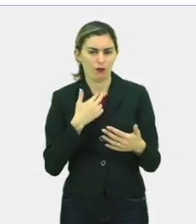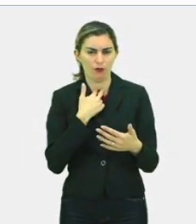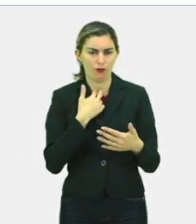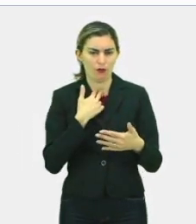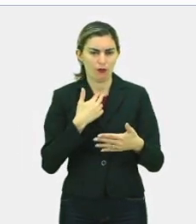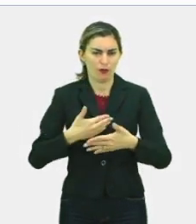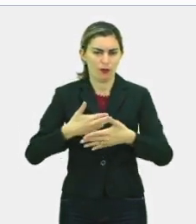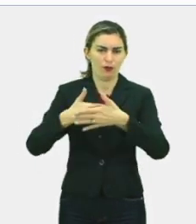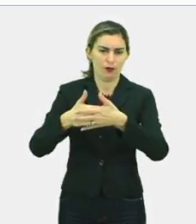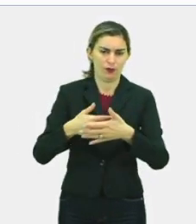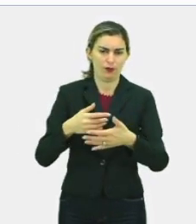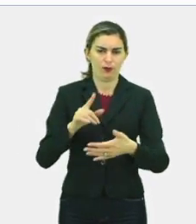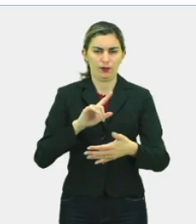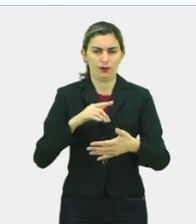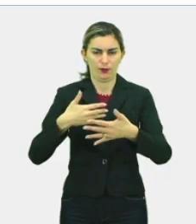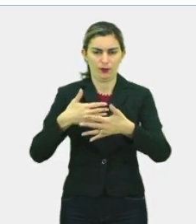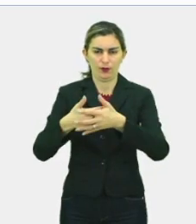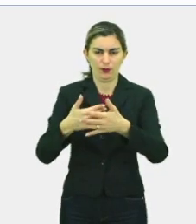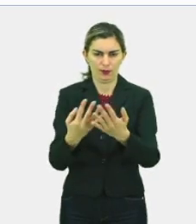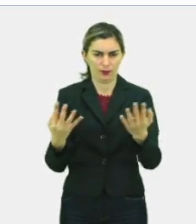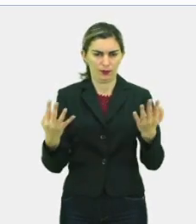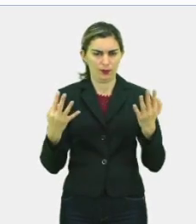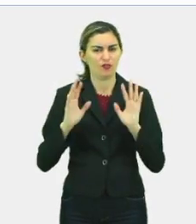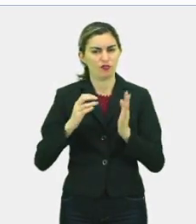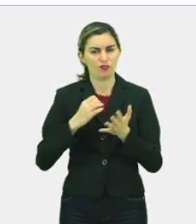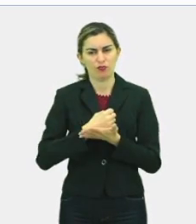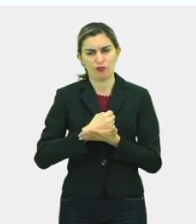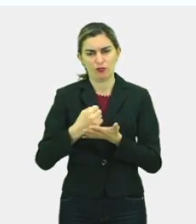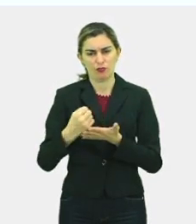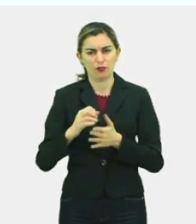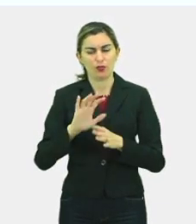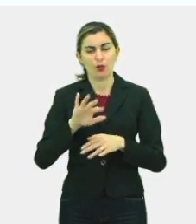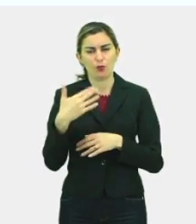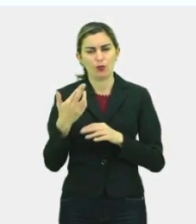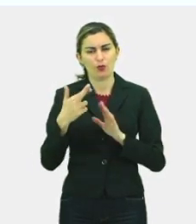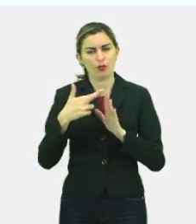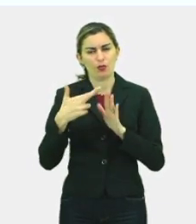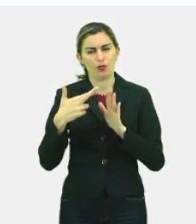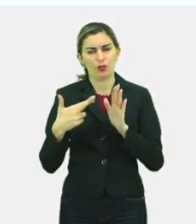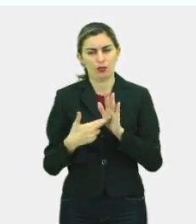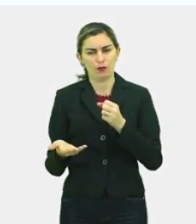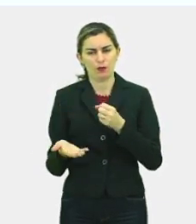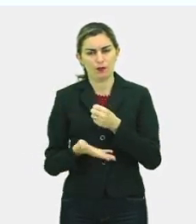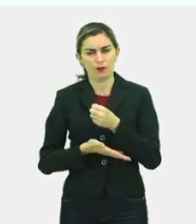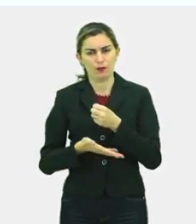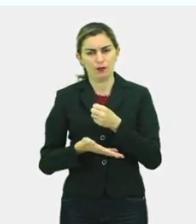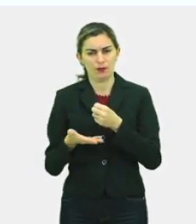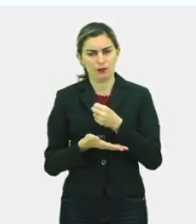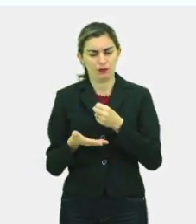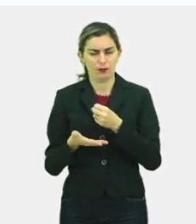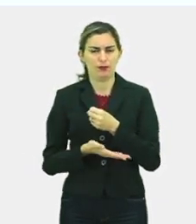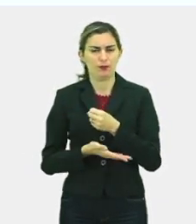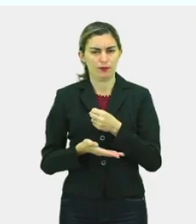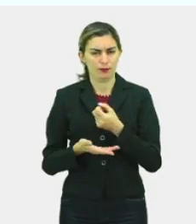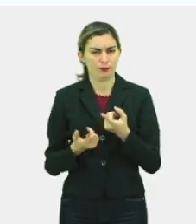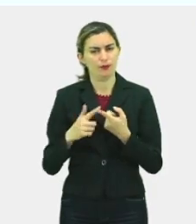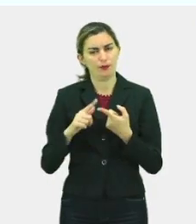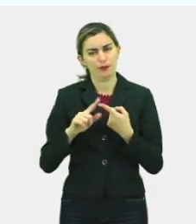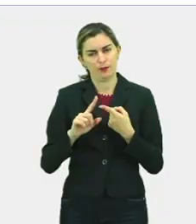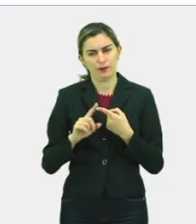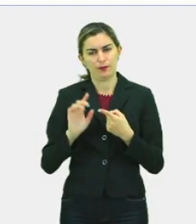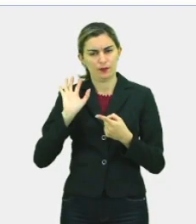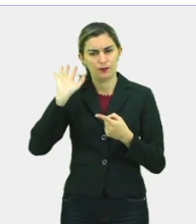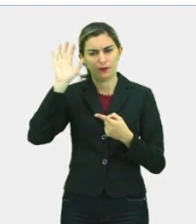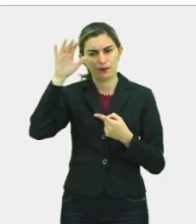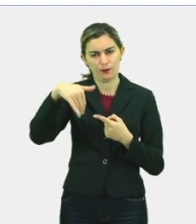pode encostar na rede. Se encostar na rede, já era. E quais são as regras básicas, Suelen, do voleibol?